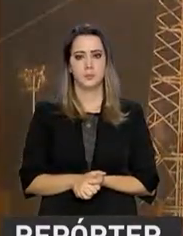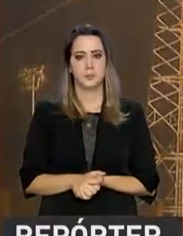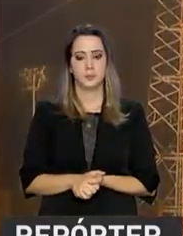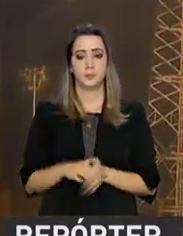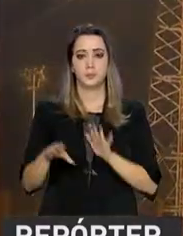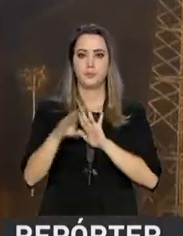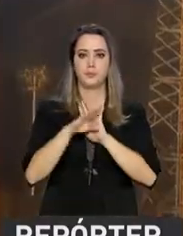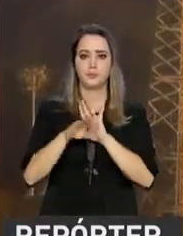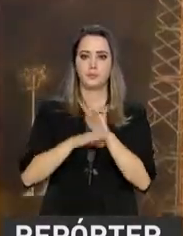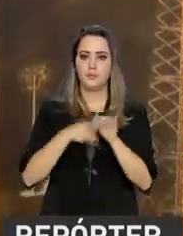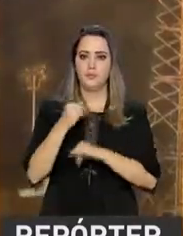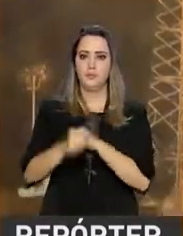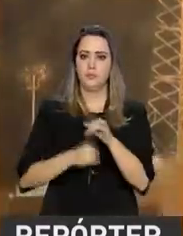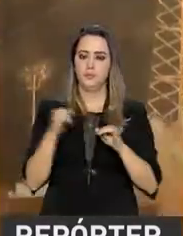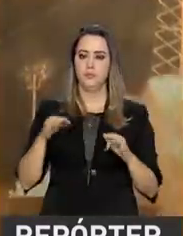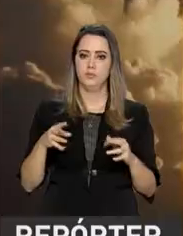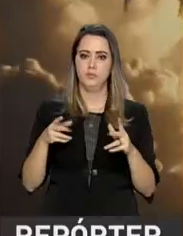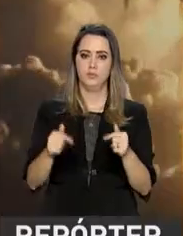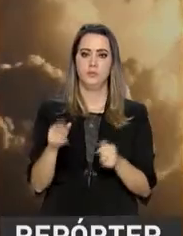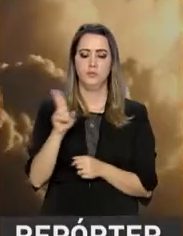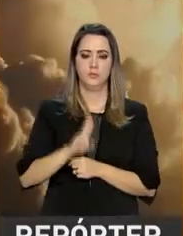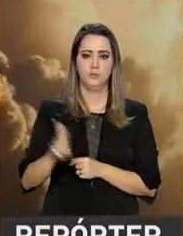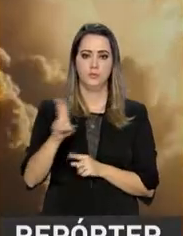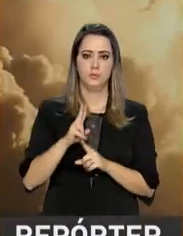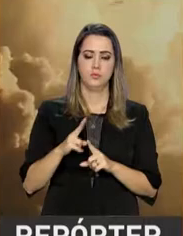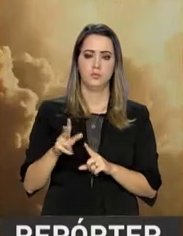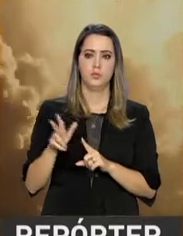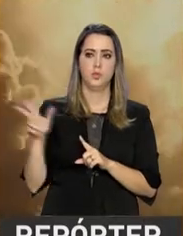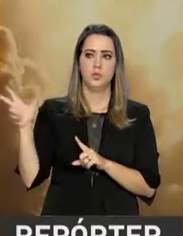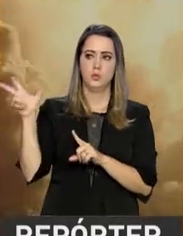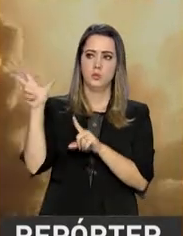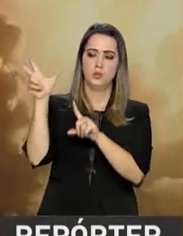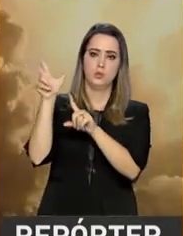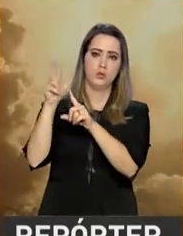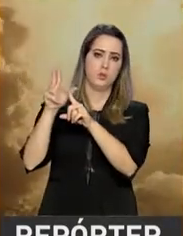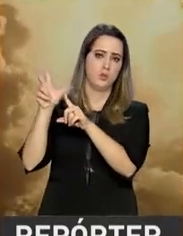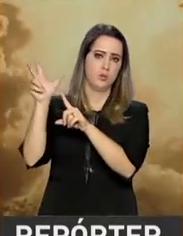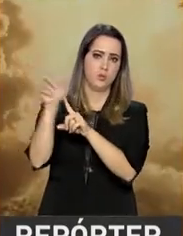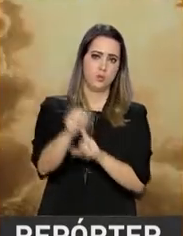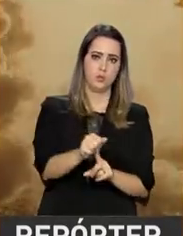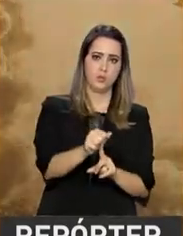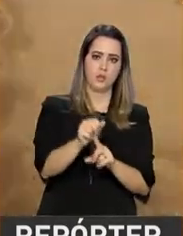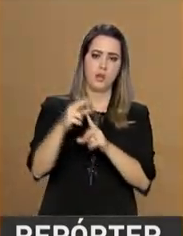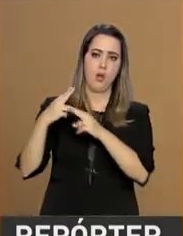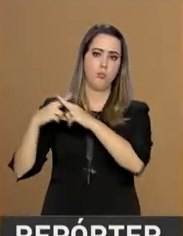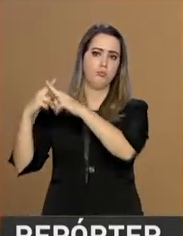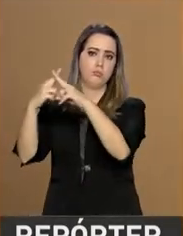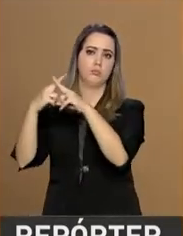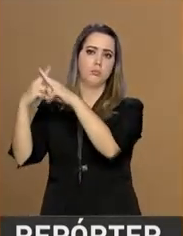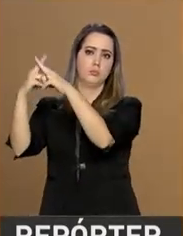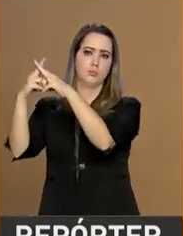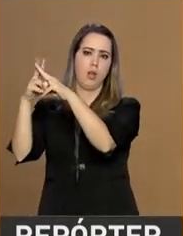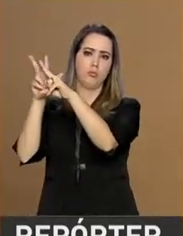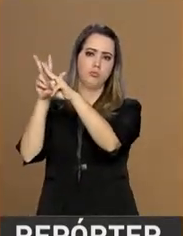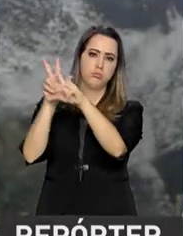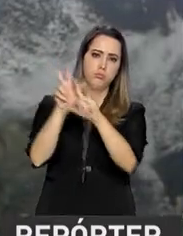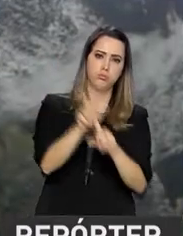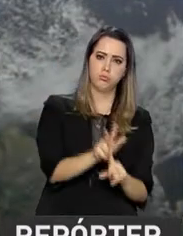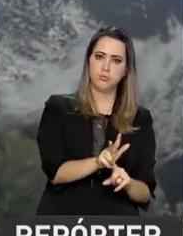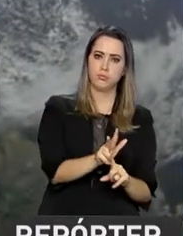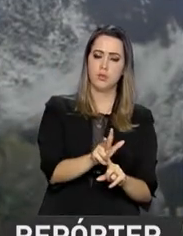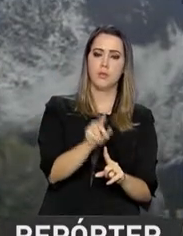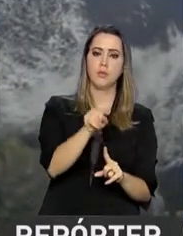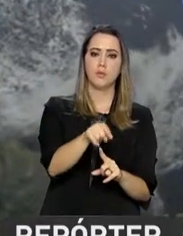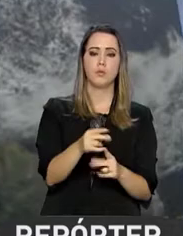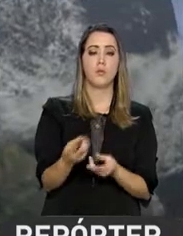O programa Internet para Todos utiliza o sinal do primeiro satélite geoestacionário do Brasil, lançado no ano passado.